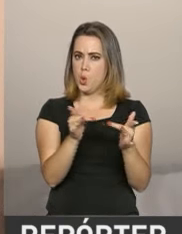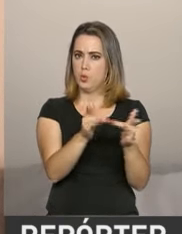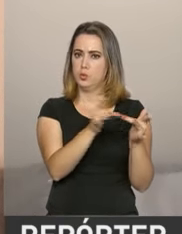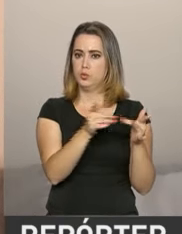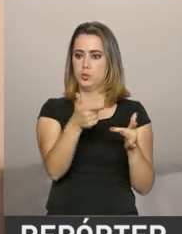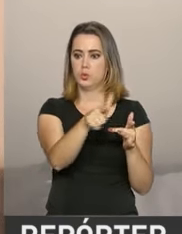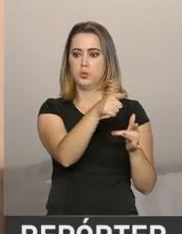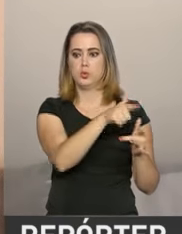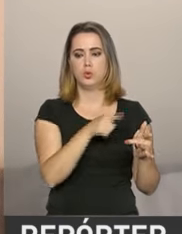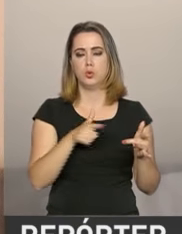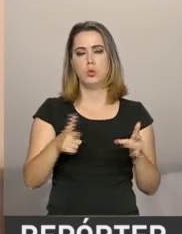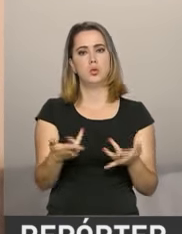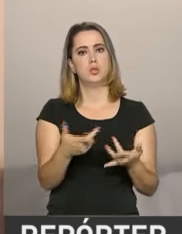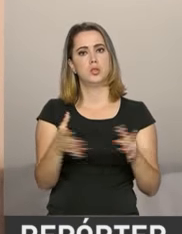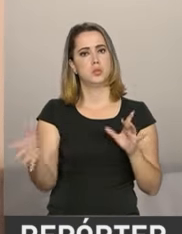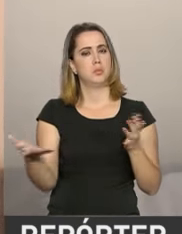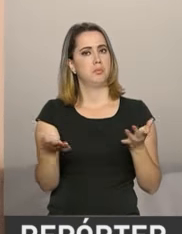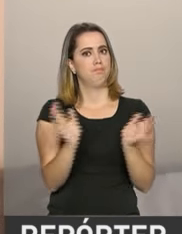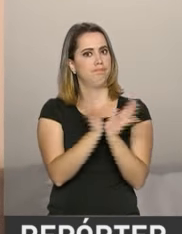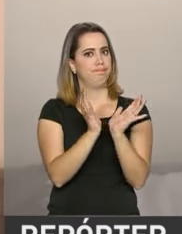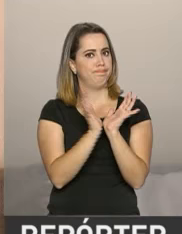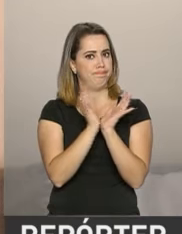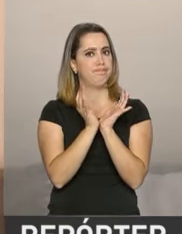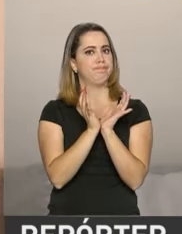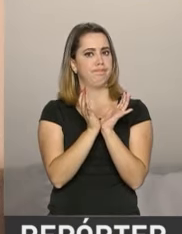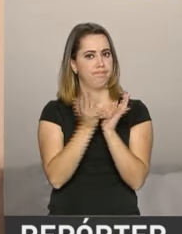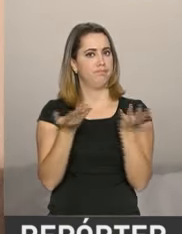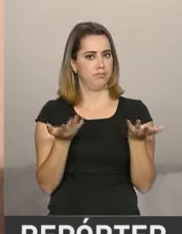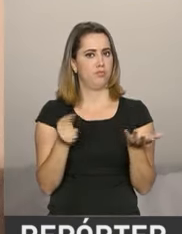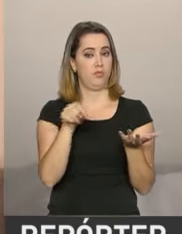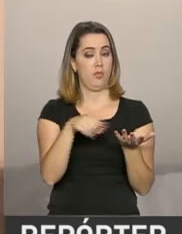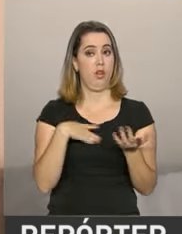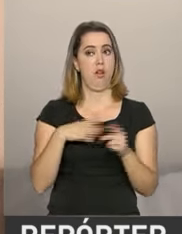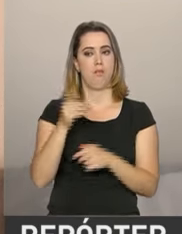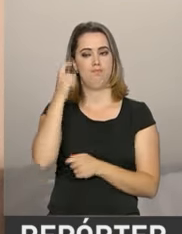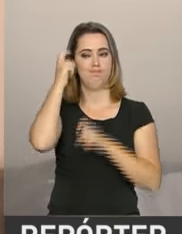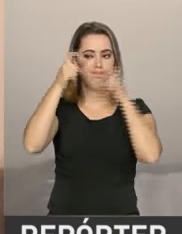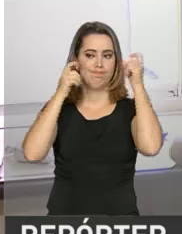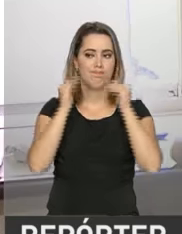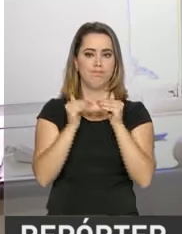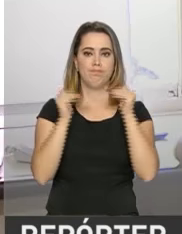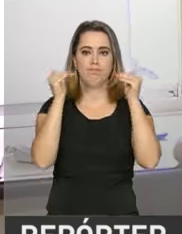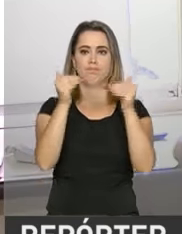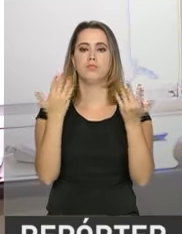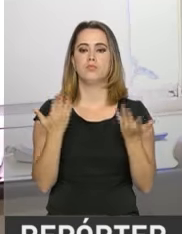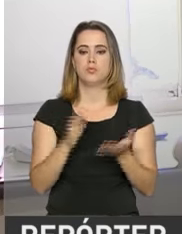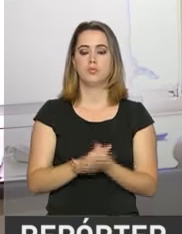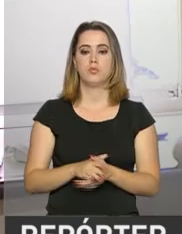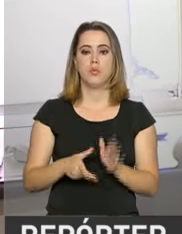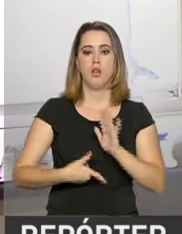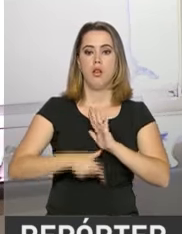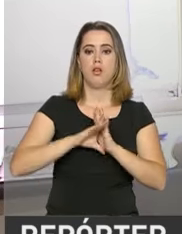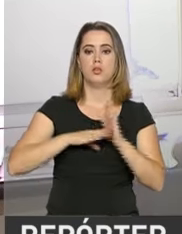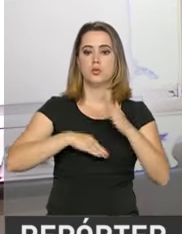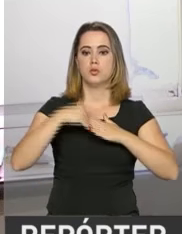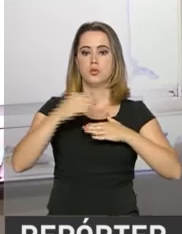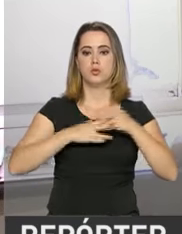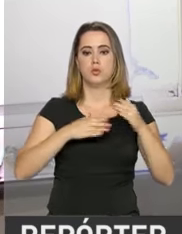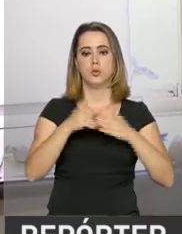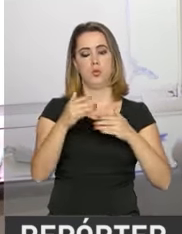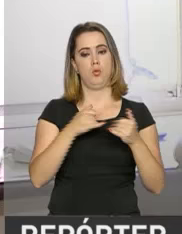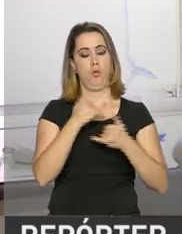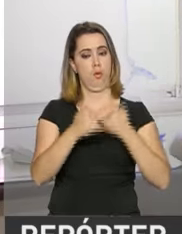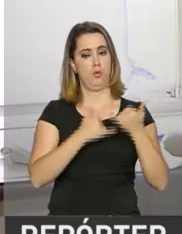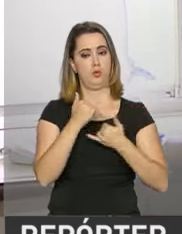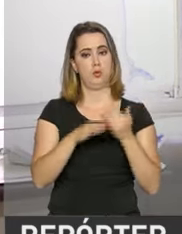com os participantes na rede né Aumentou e a preocupação Agora ficou um pouquinho maior antes de qualquer jogo chegar à tela